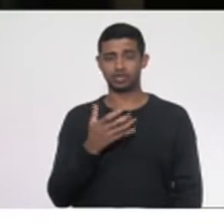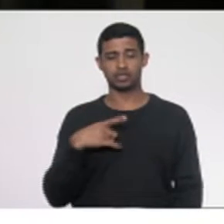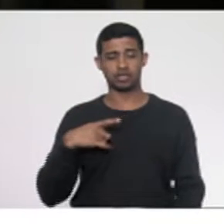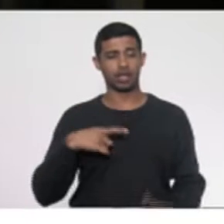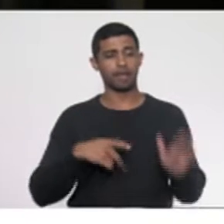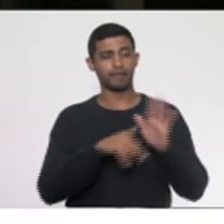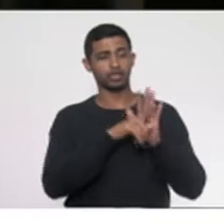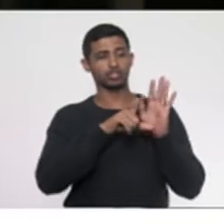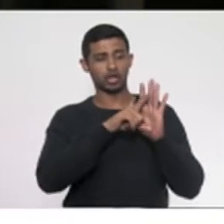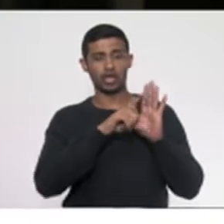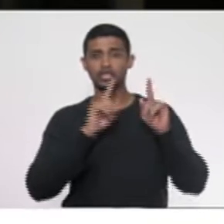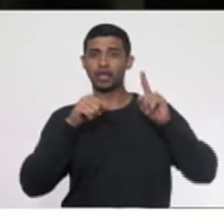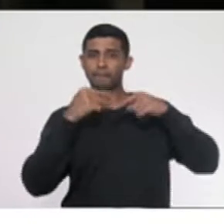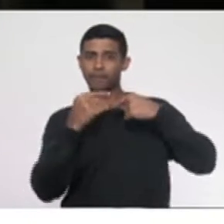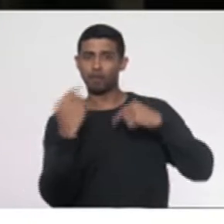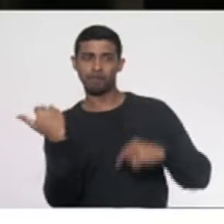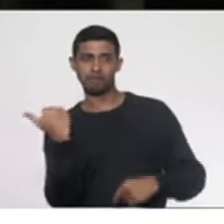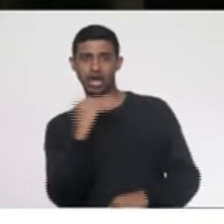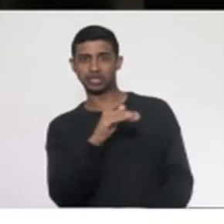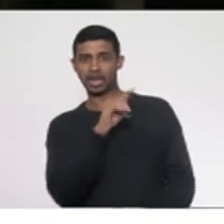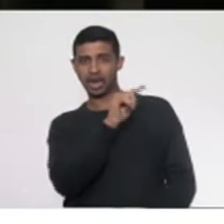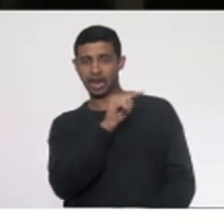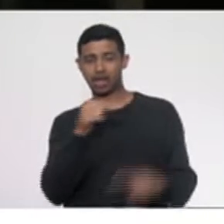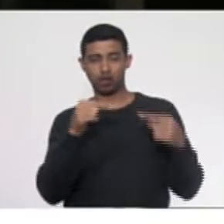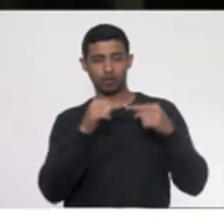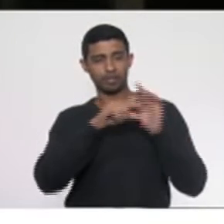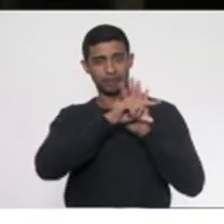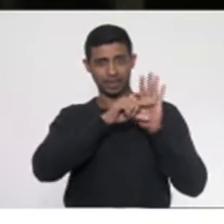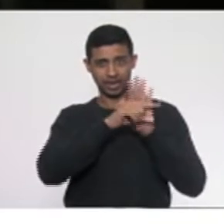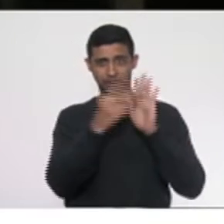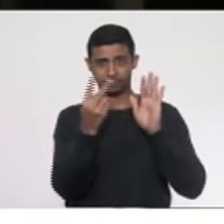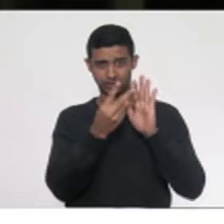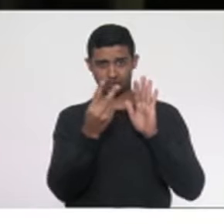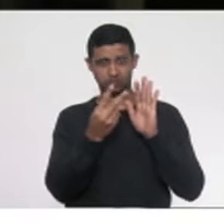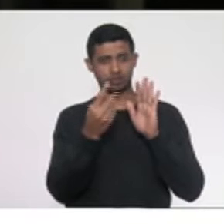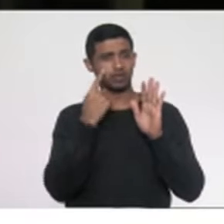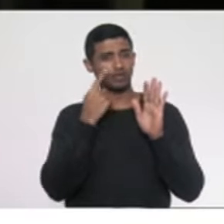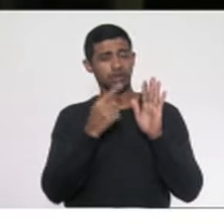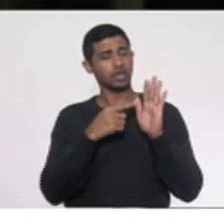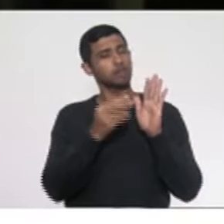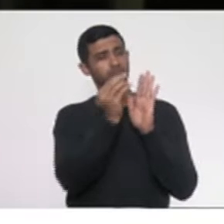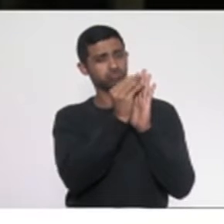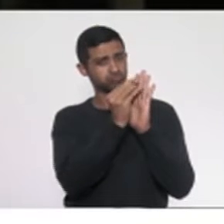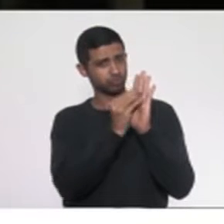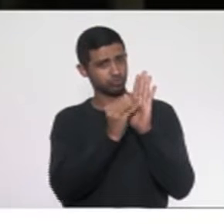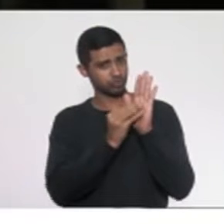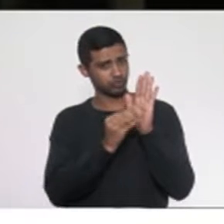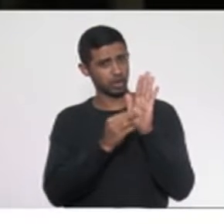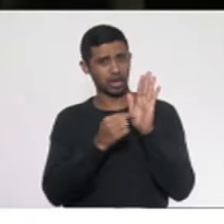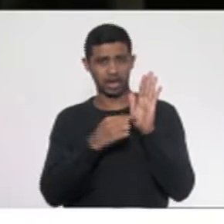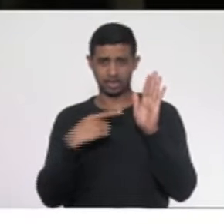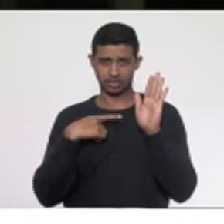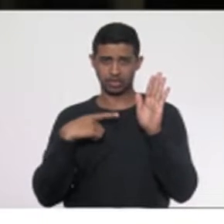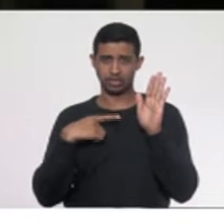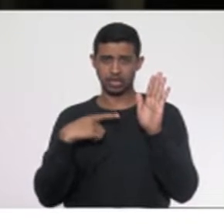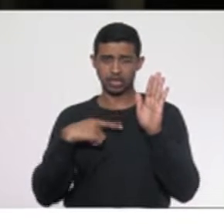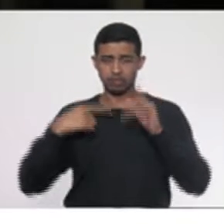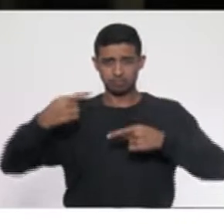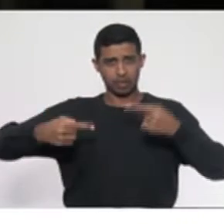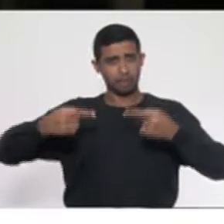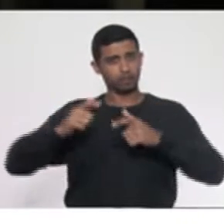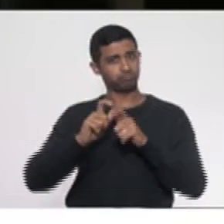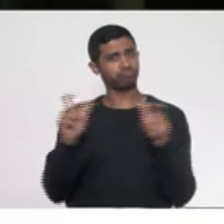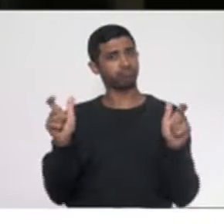lei que ele vai encaminhar, conforme o parágrafo 2º, ele coloca lá essa cláusula para um debate mais